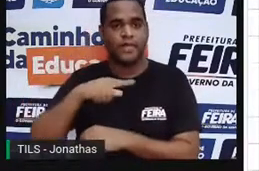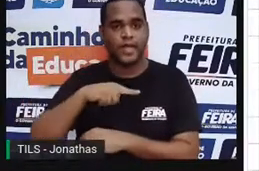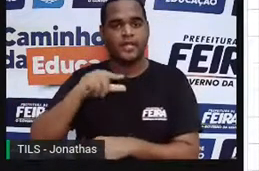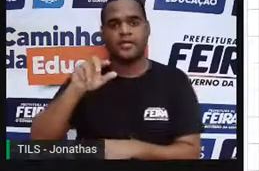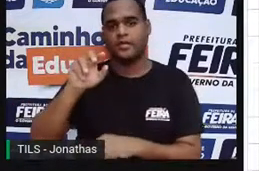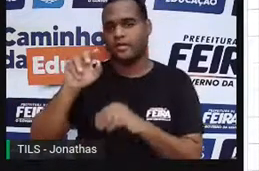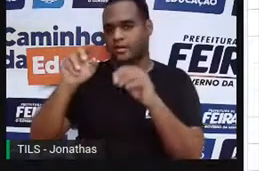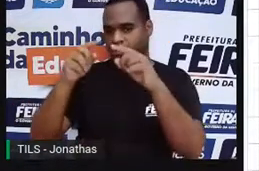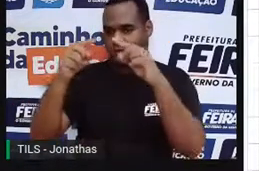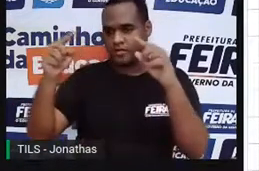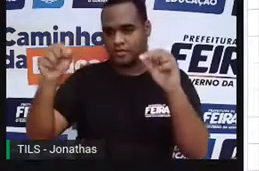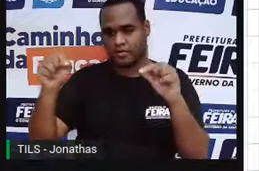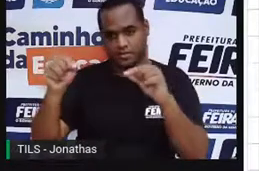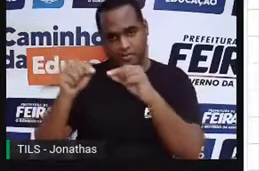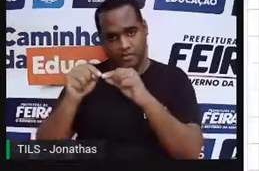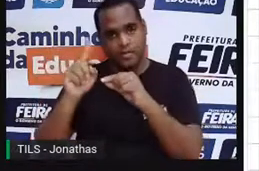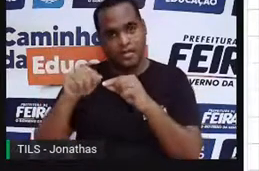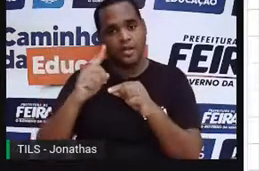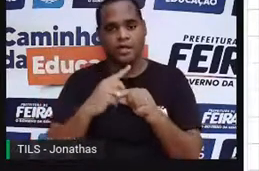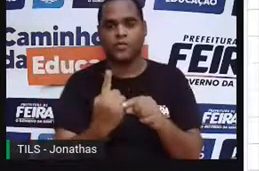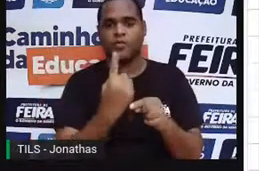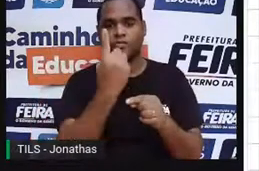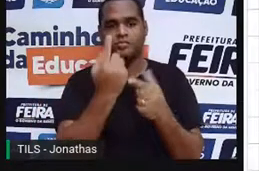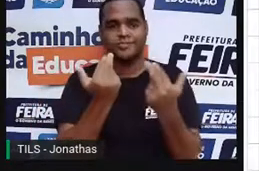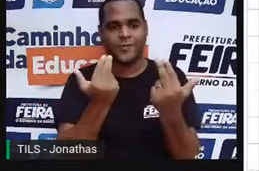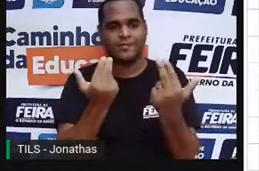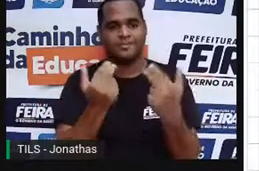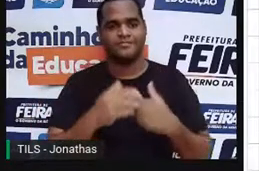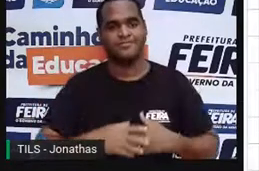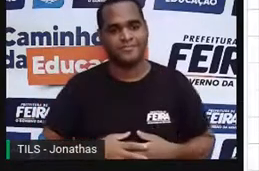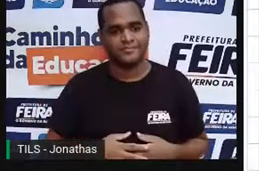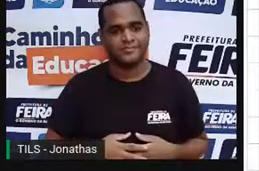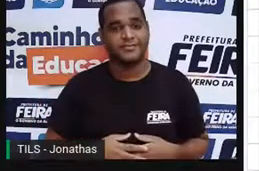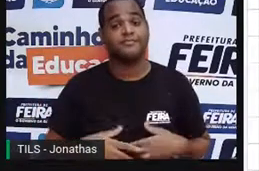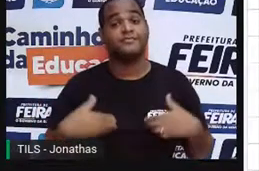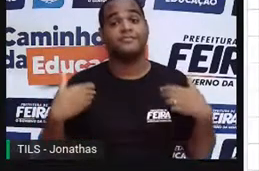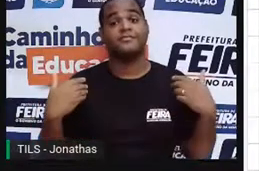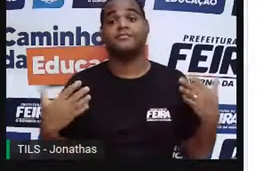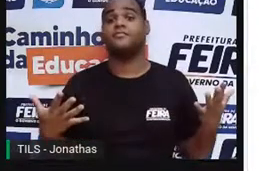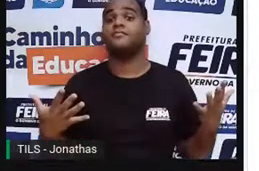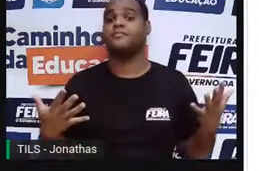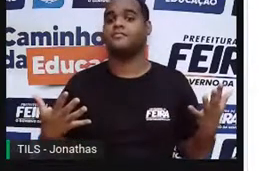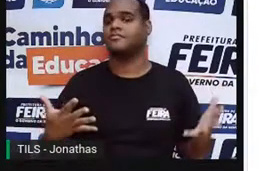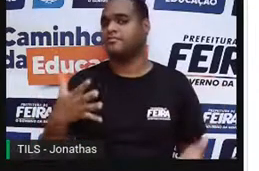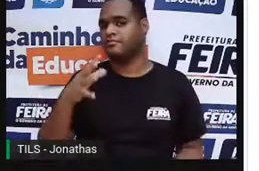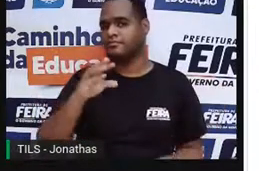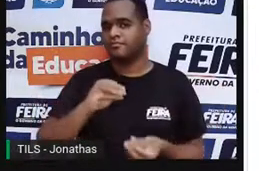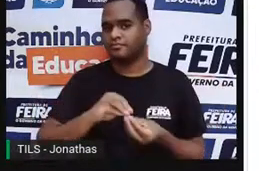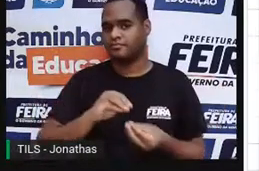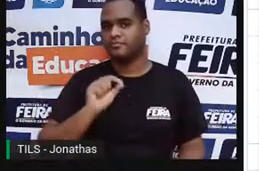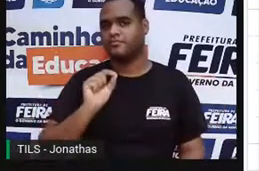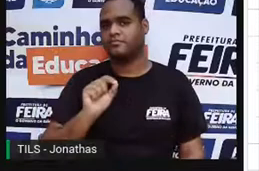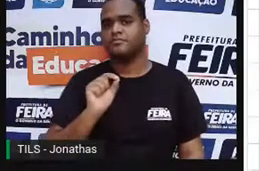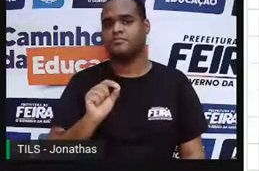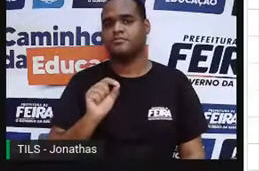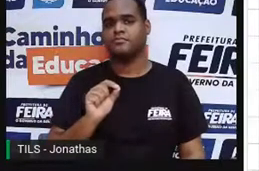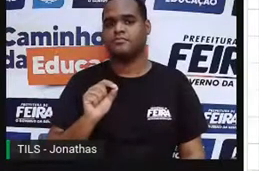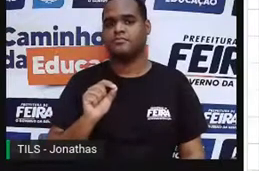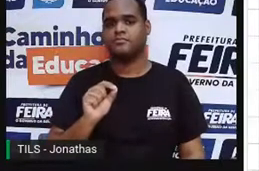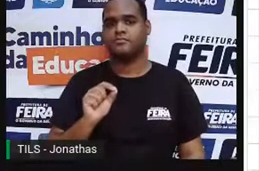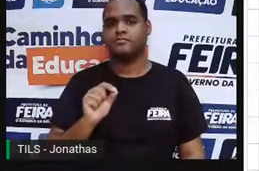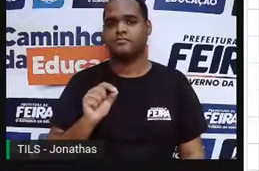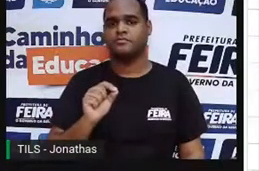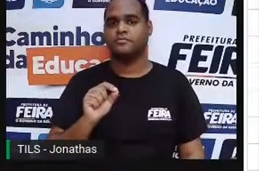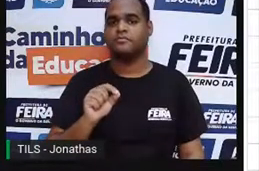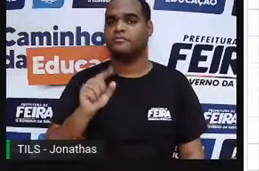isso que o lado do retângulo é a altura do paralelogramo Então o que é que a gente acaba concluindo aqui né que